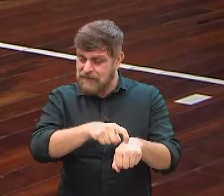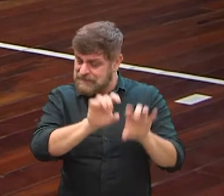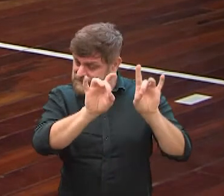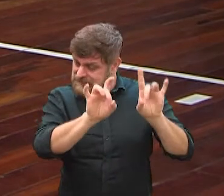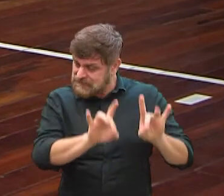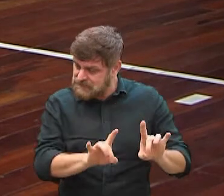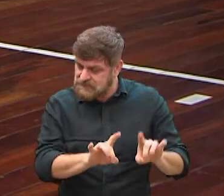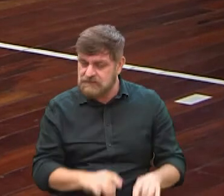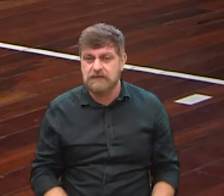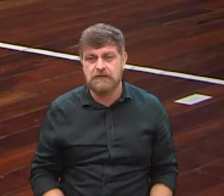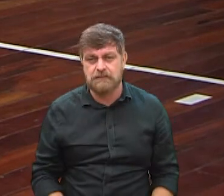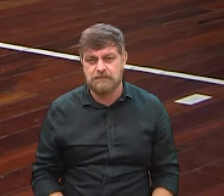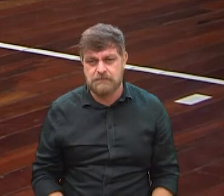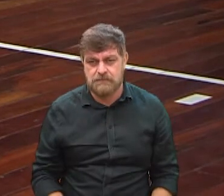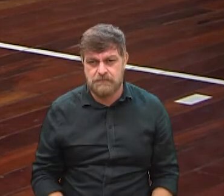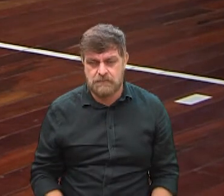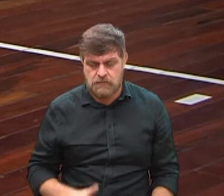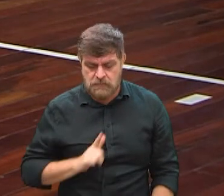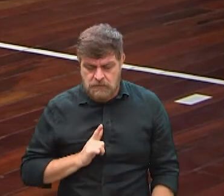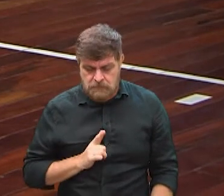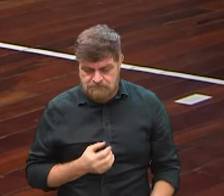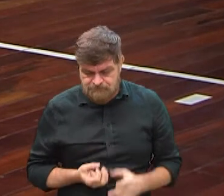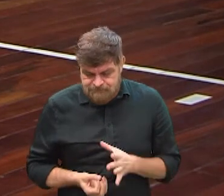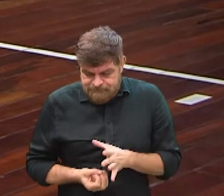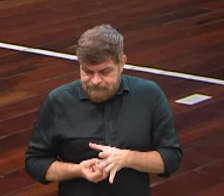Exato, exatamente. Criar